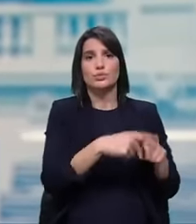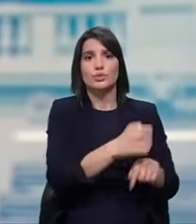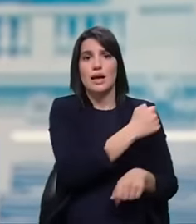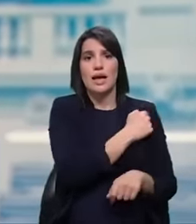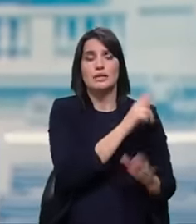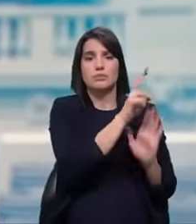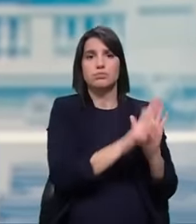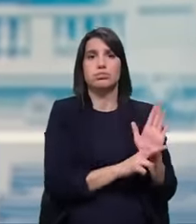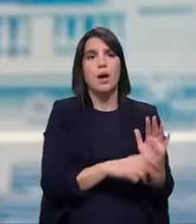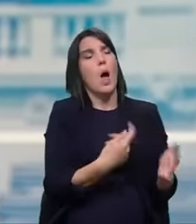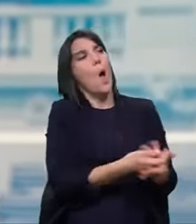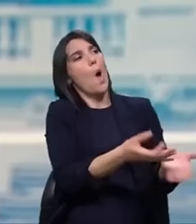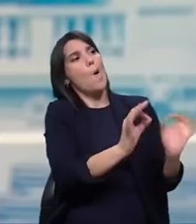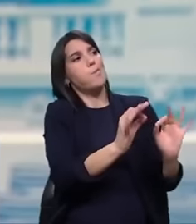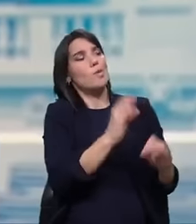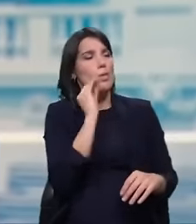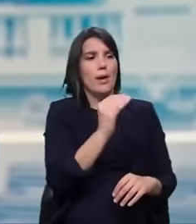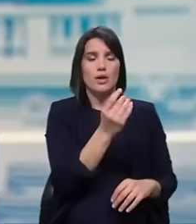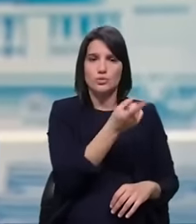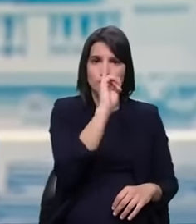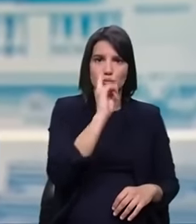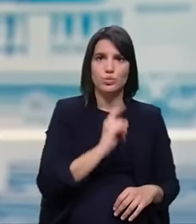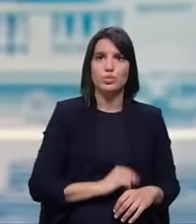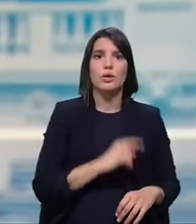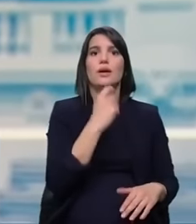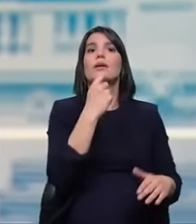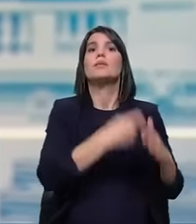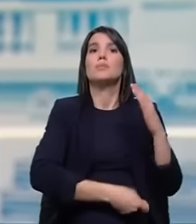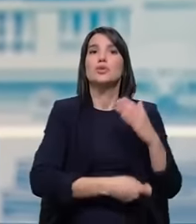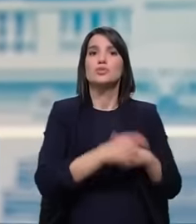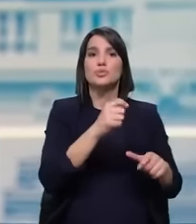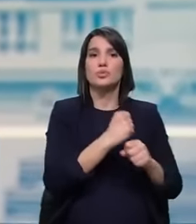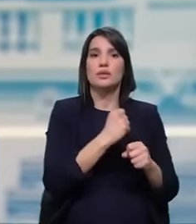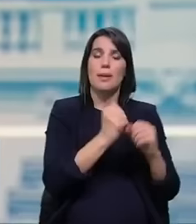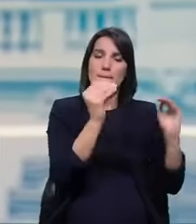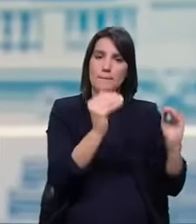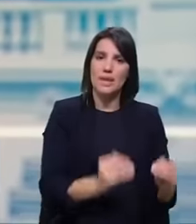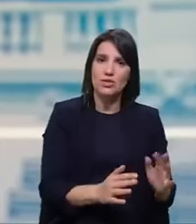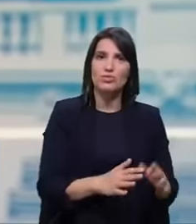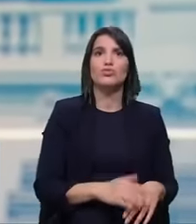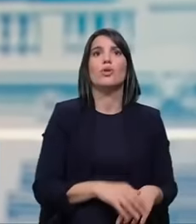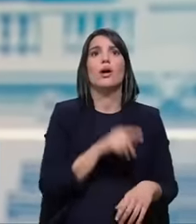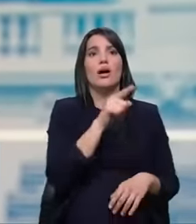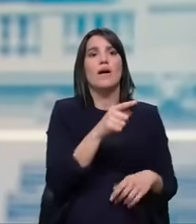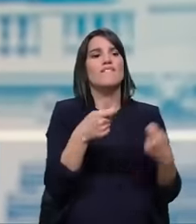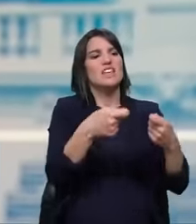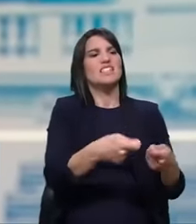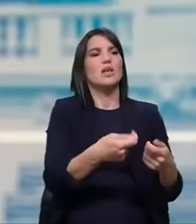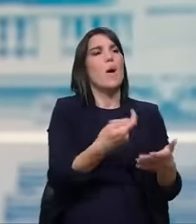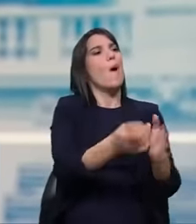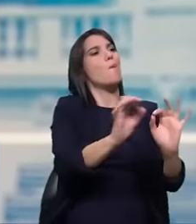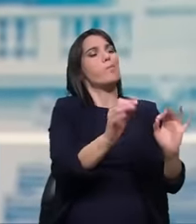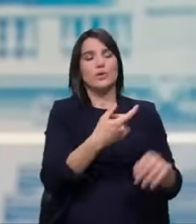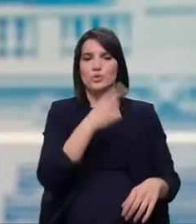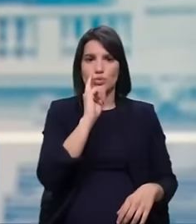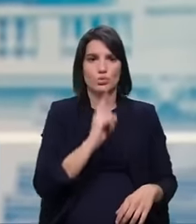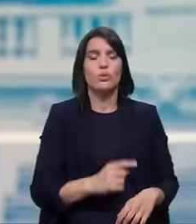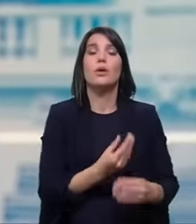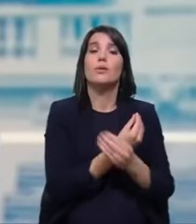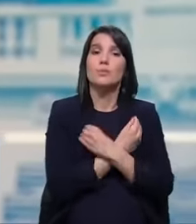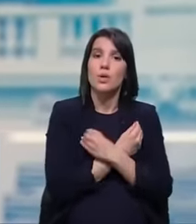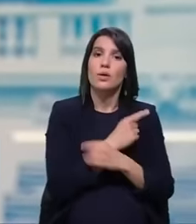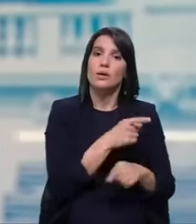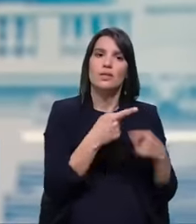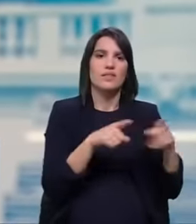em vez de dar borlas aos bancos. É baixar a carga fiscal sobre quem trabalha 100%. Em vez de dar borlas a financiadores. 100%. É isso que o Bloco de Esquerda, e